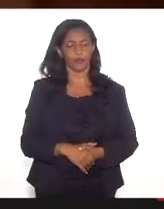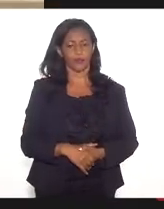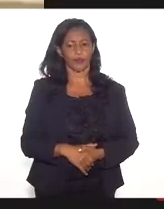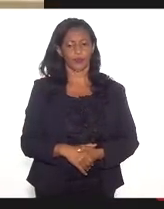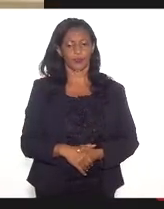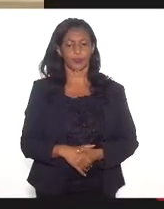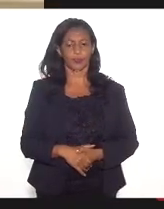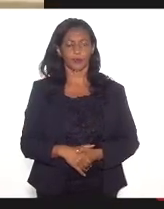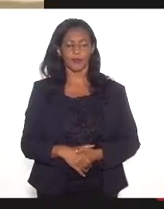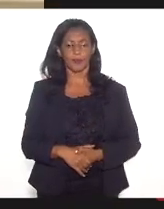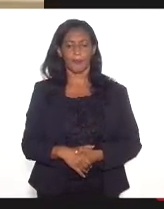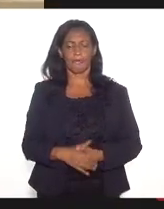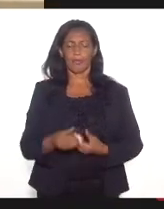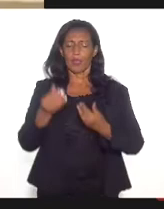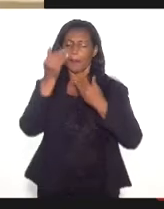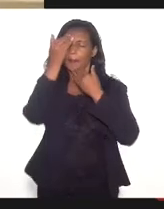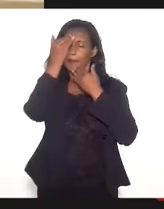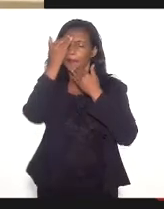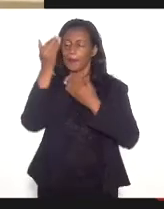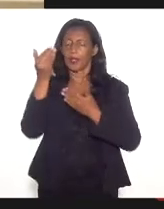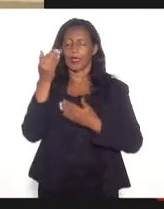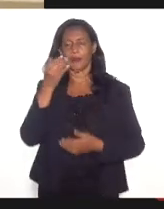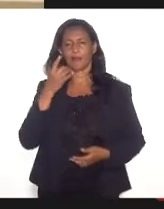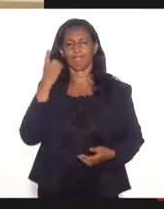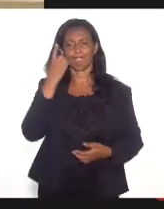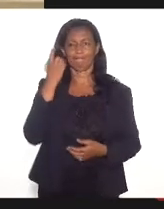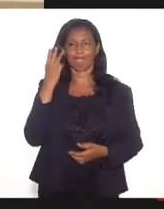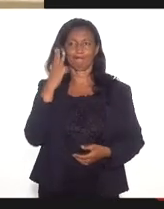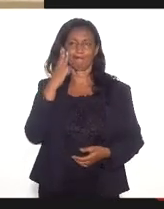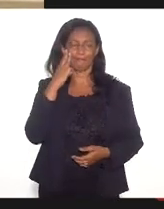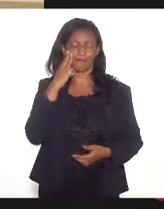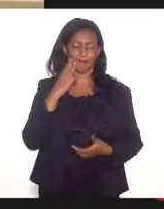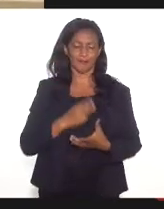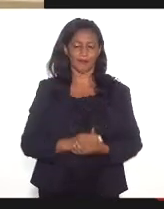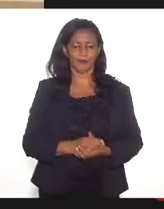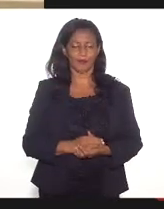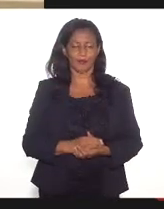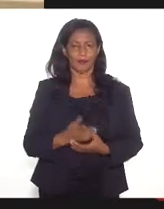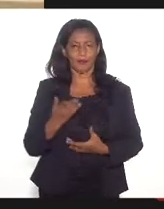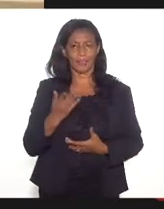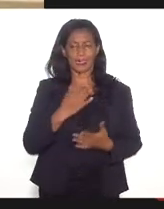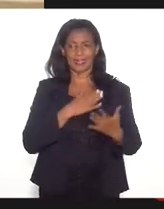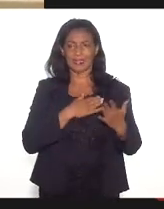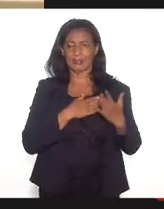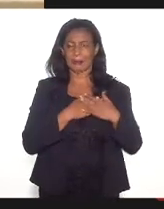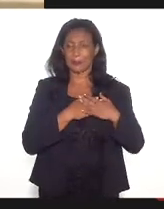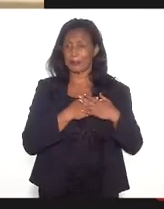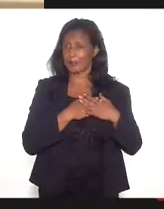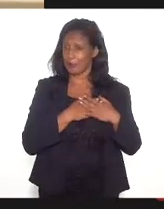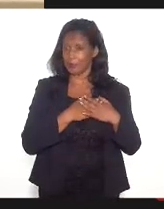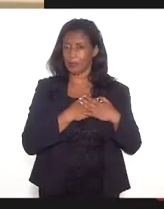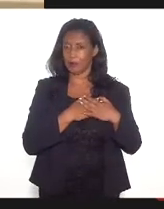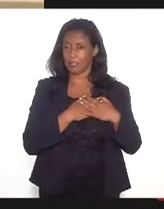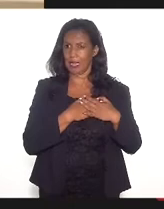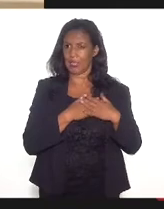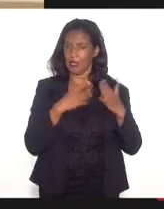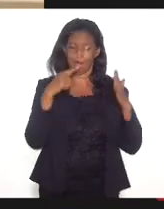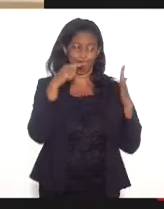Muito obrigada, deputado Valdeck Carneiro, pela sua sensibilidade, inclusive, em apontar